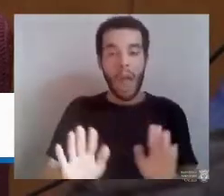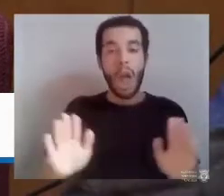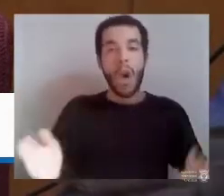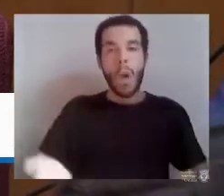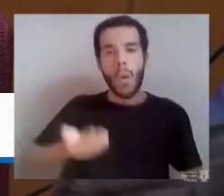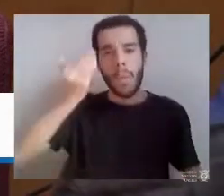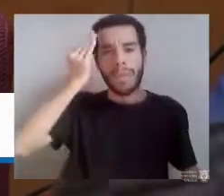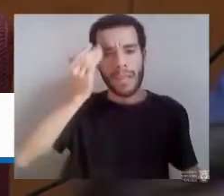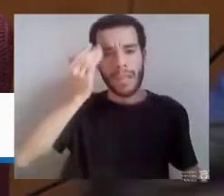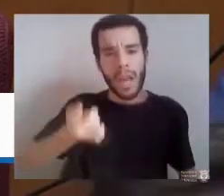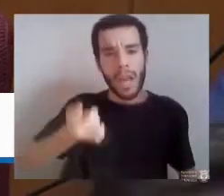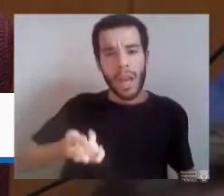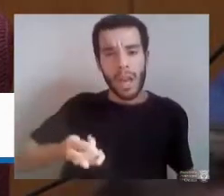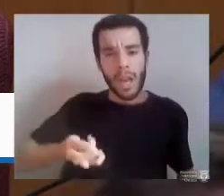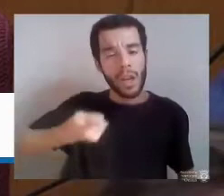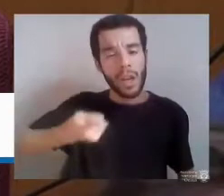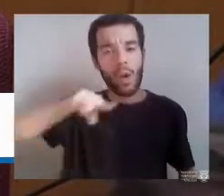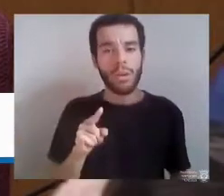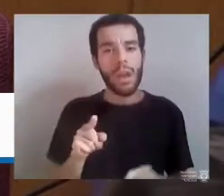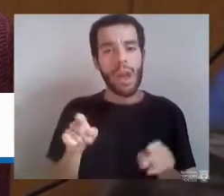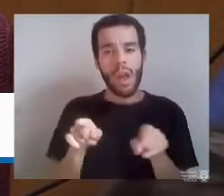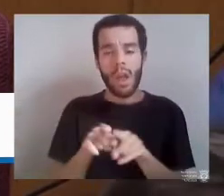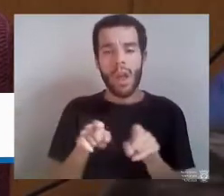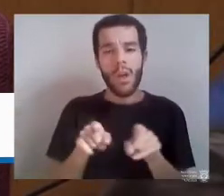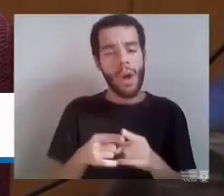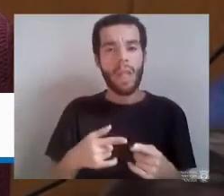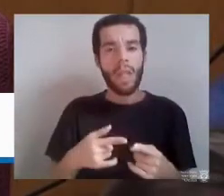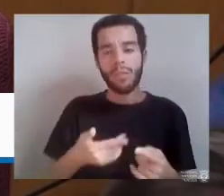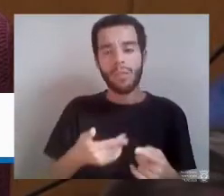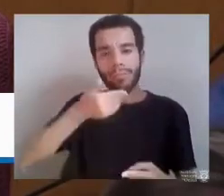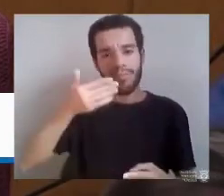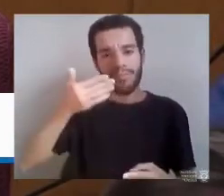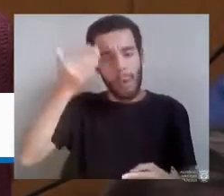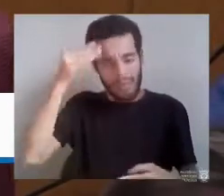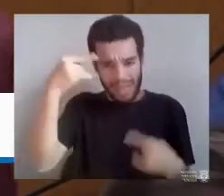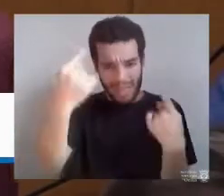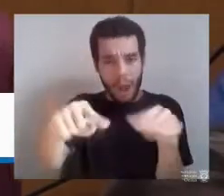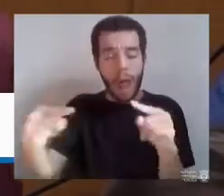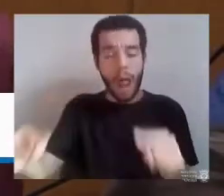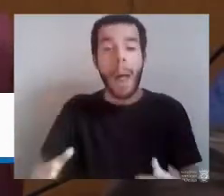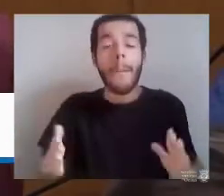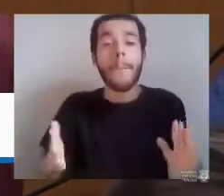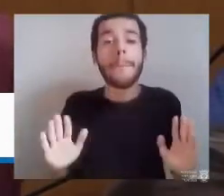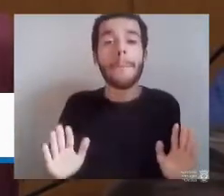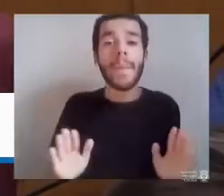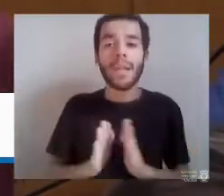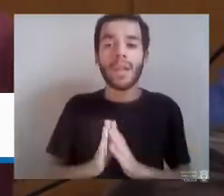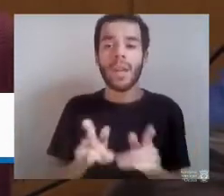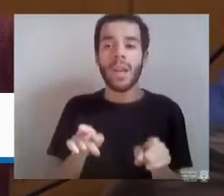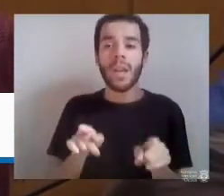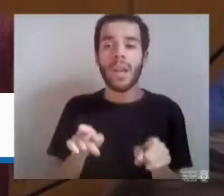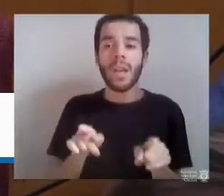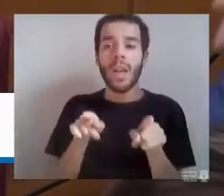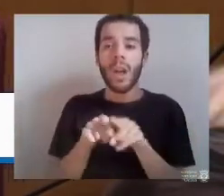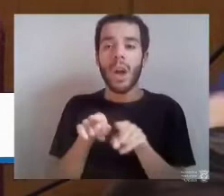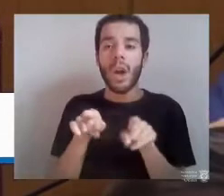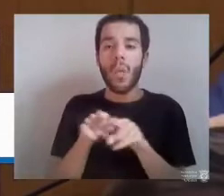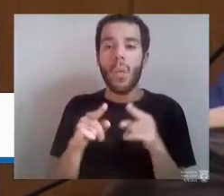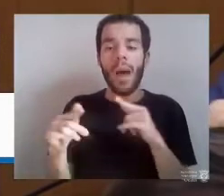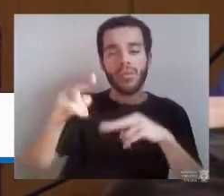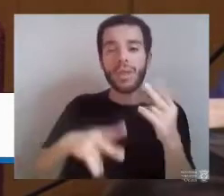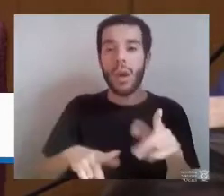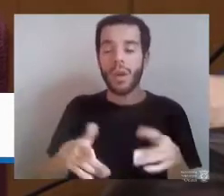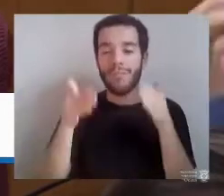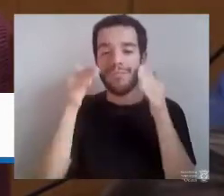estamos absolutamente convictos. Mas é adequado que numa empreitada com forte componente de engenharia,